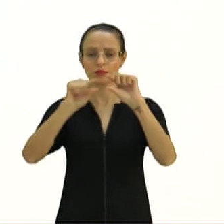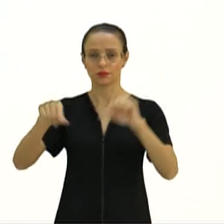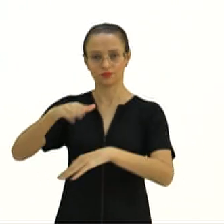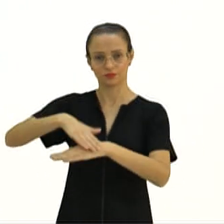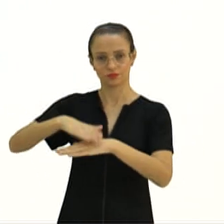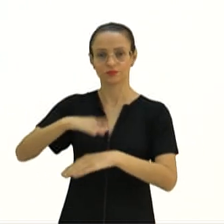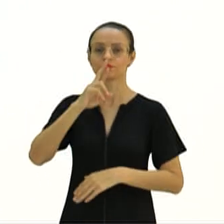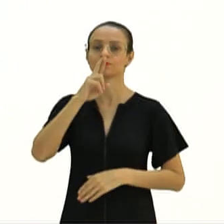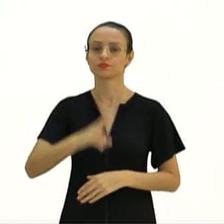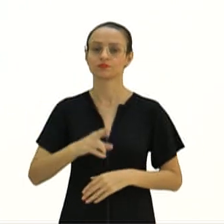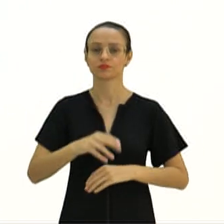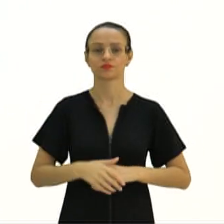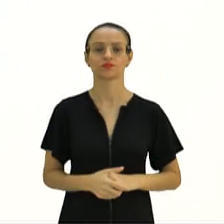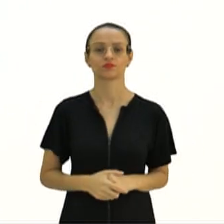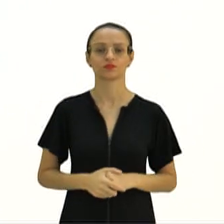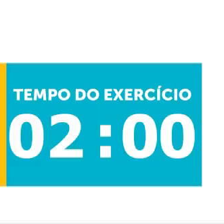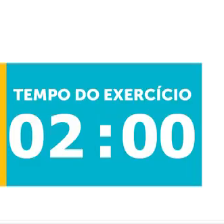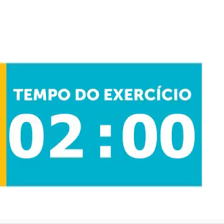Responda.